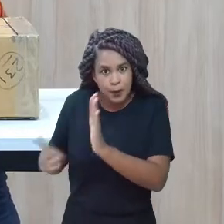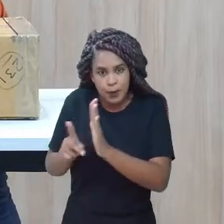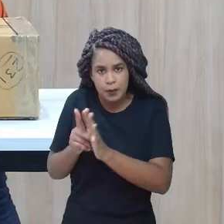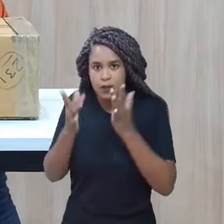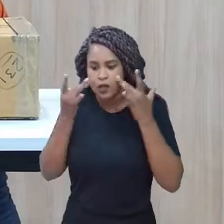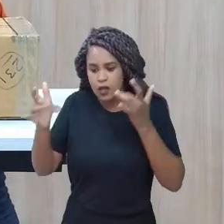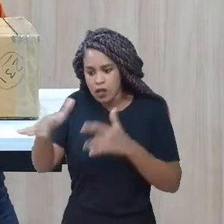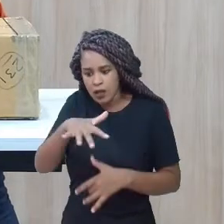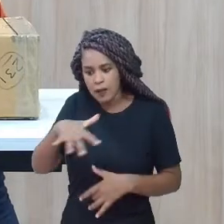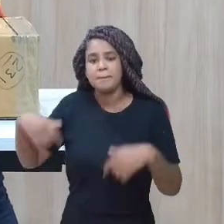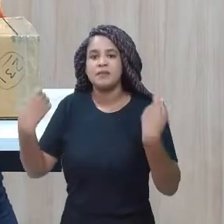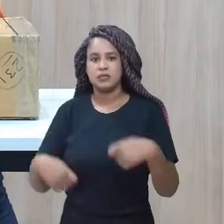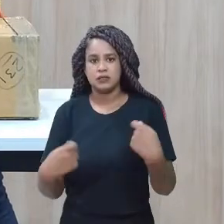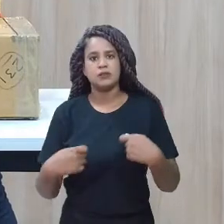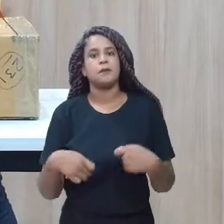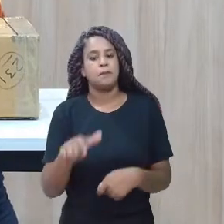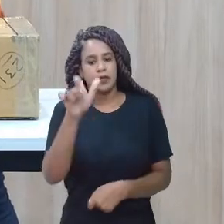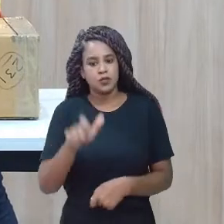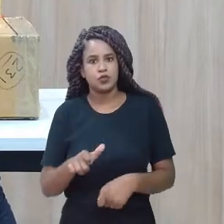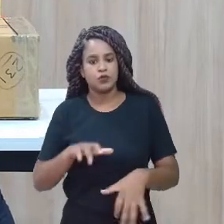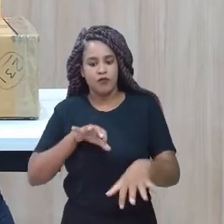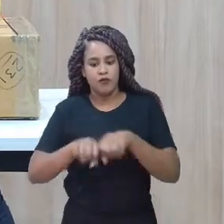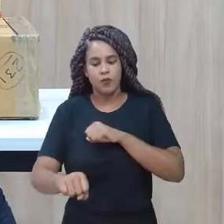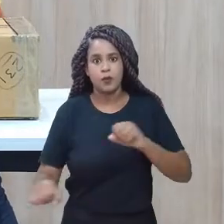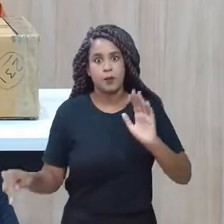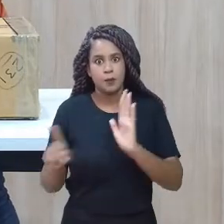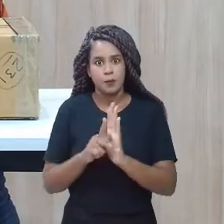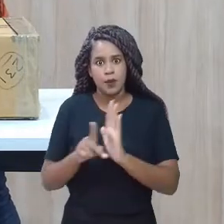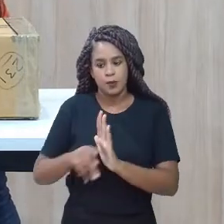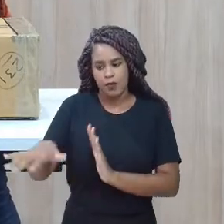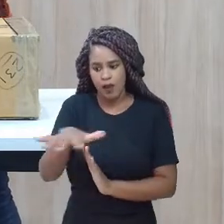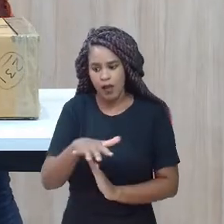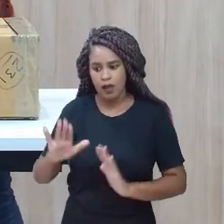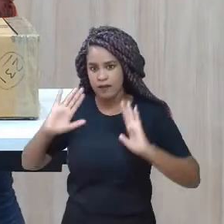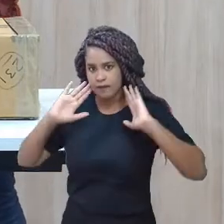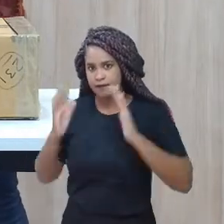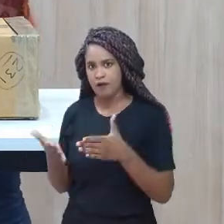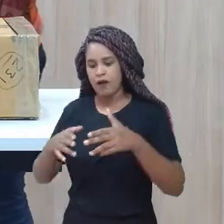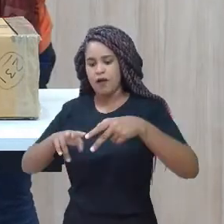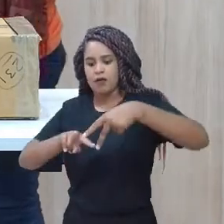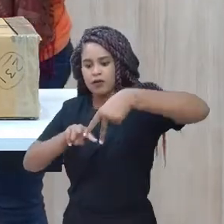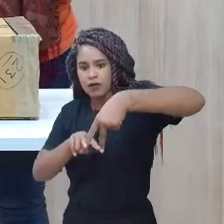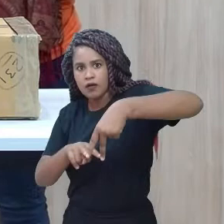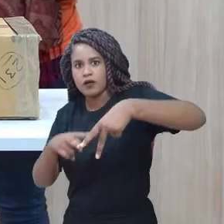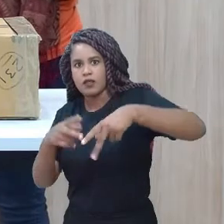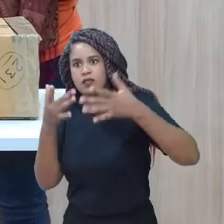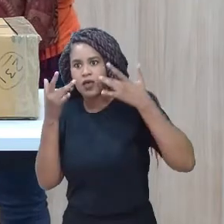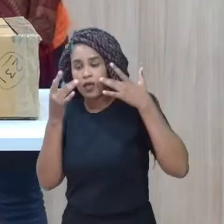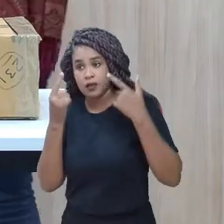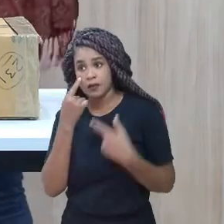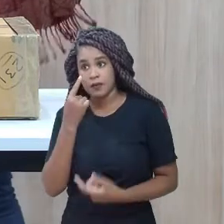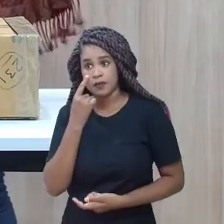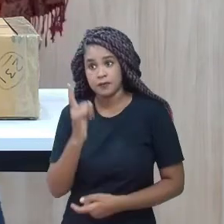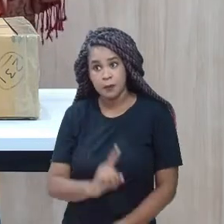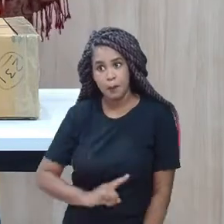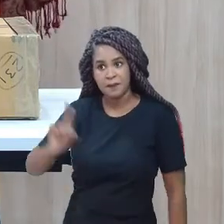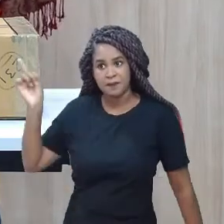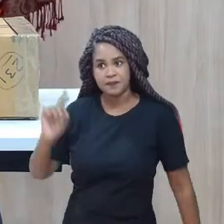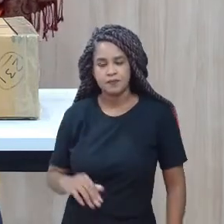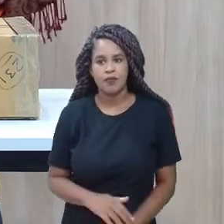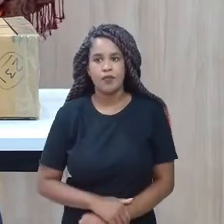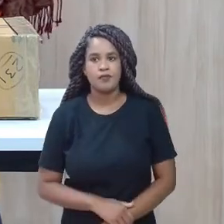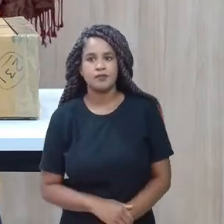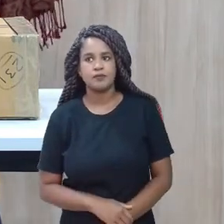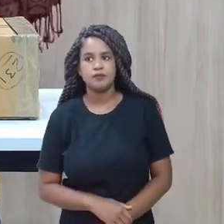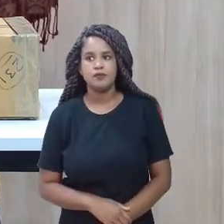pessoa especialista nisso. Lá eles gostam disso, né? Olha aí, estamos